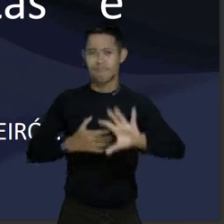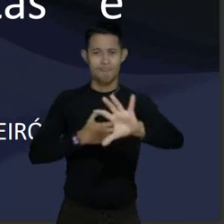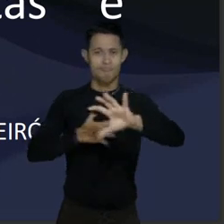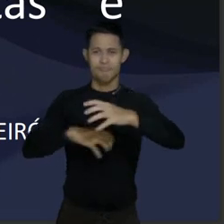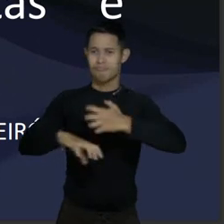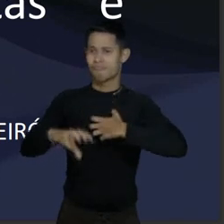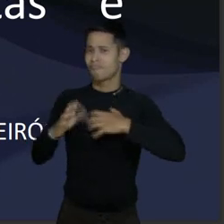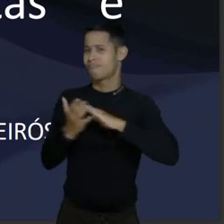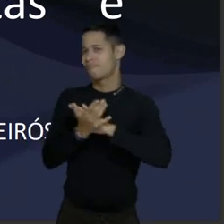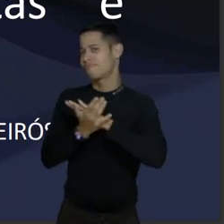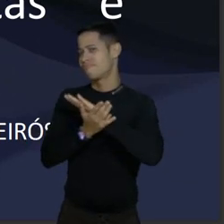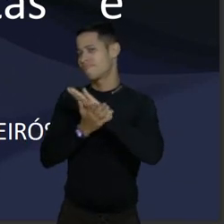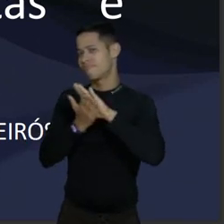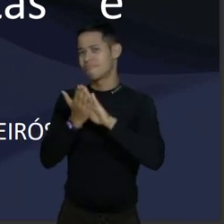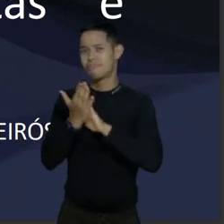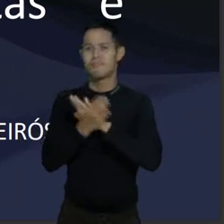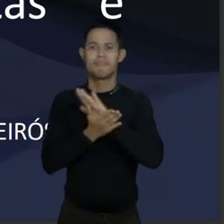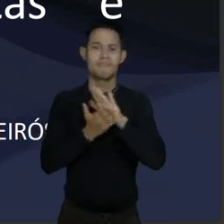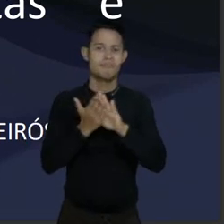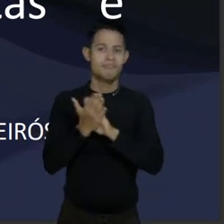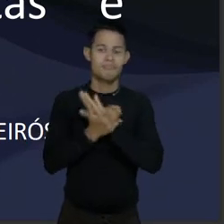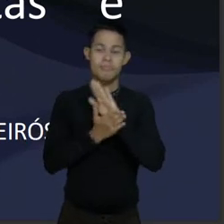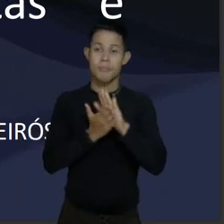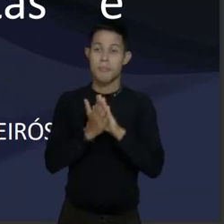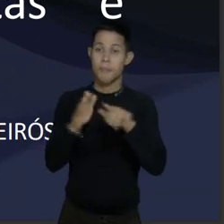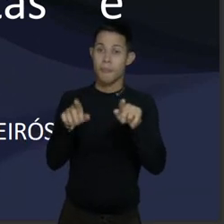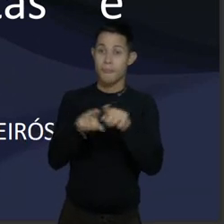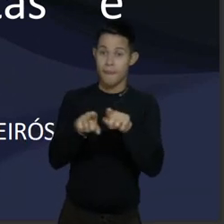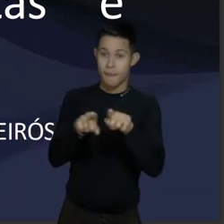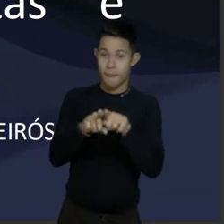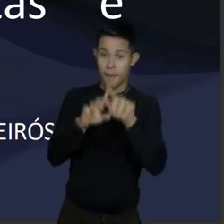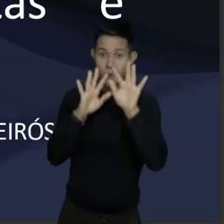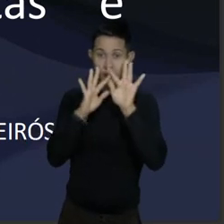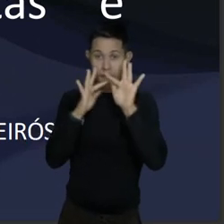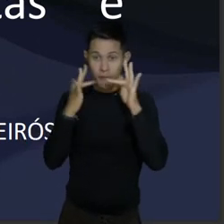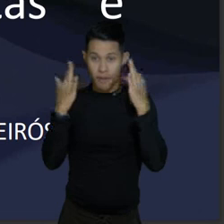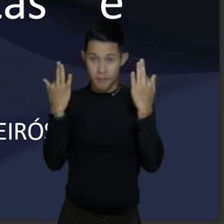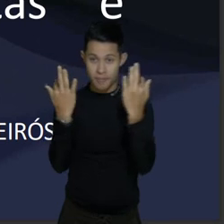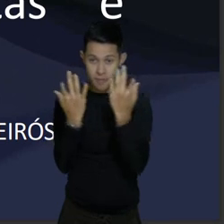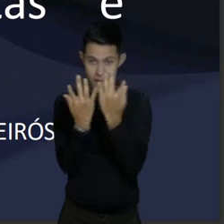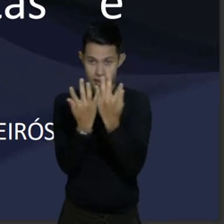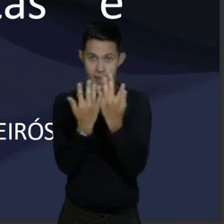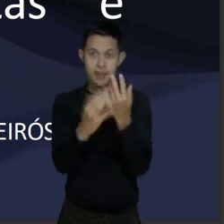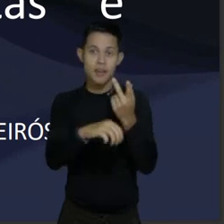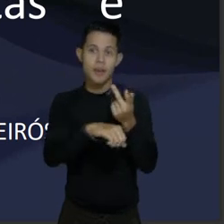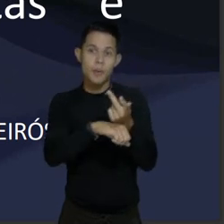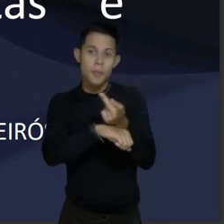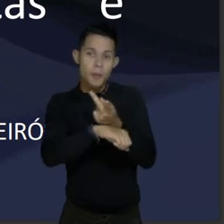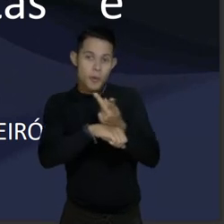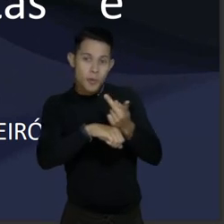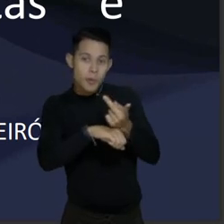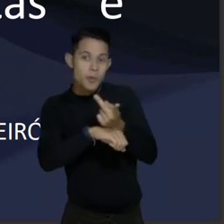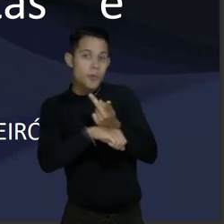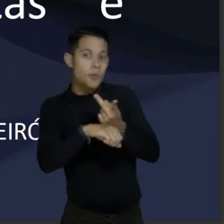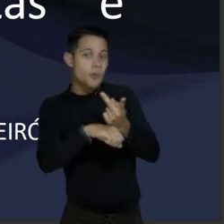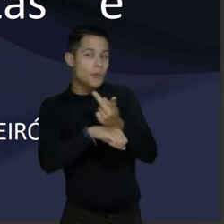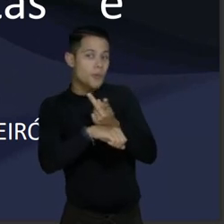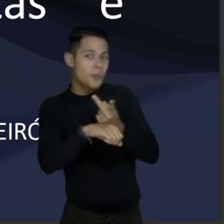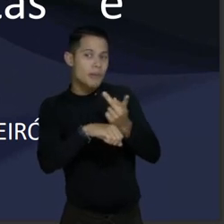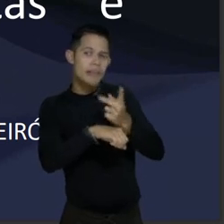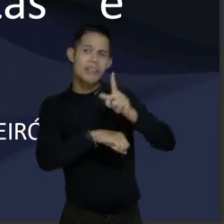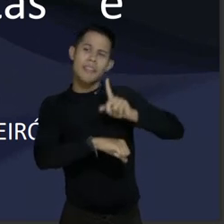compreendido ou uma família que busca busca tá buscando tanto